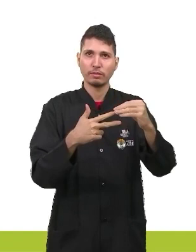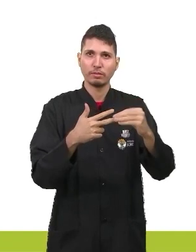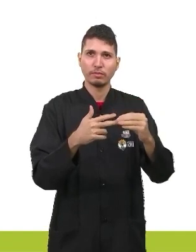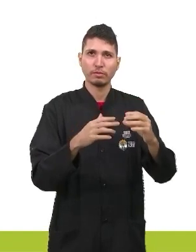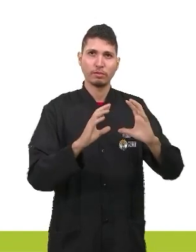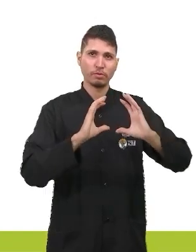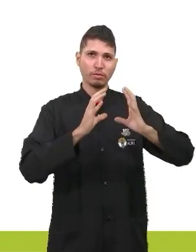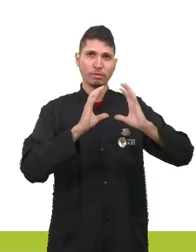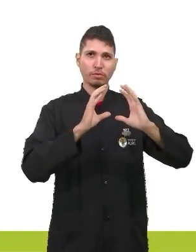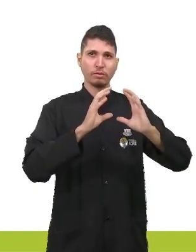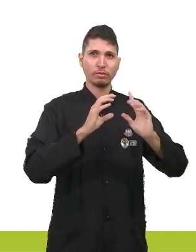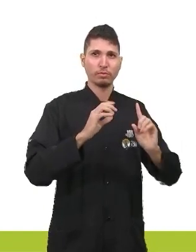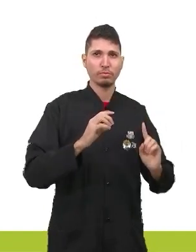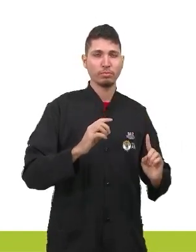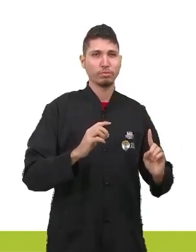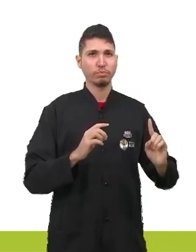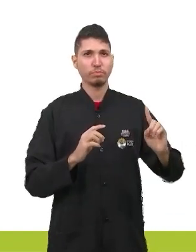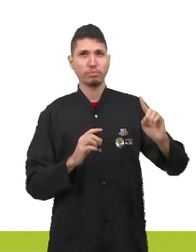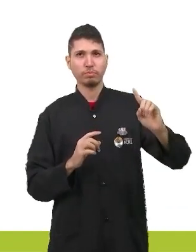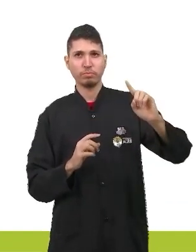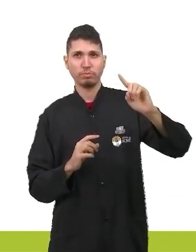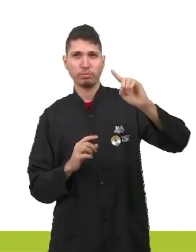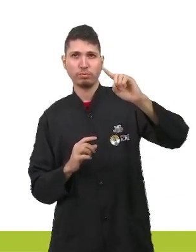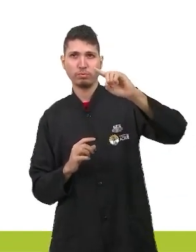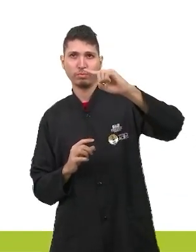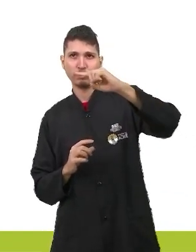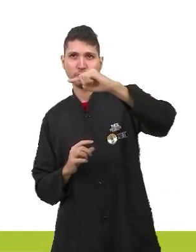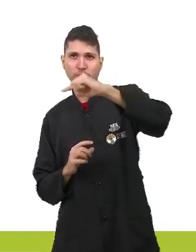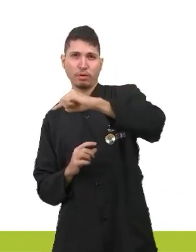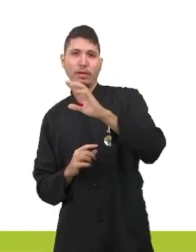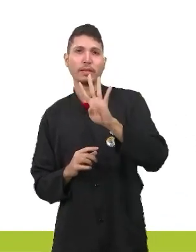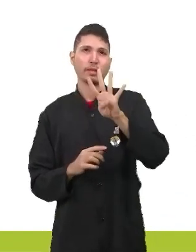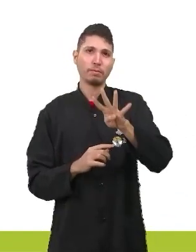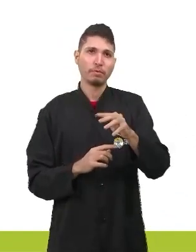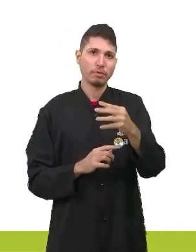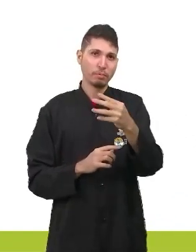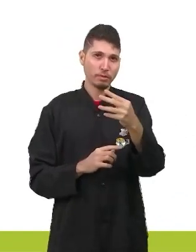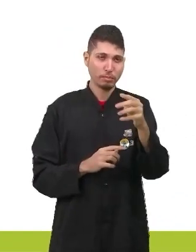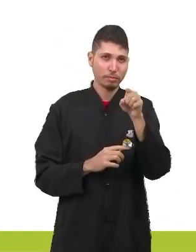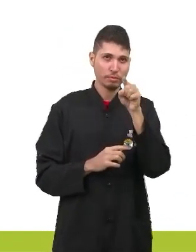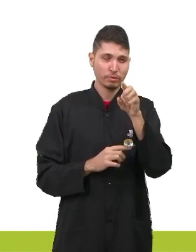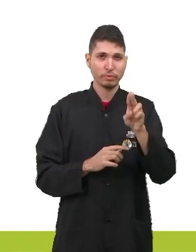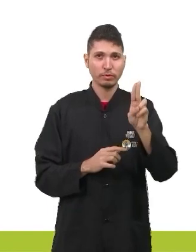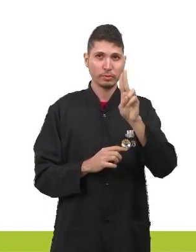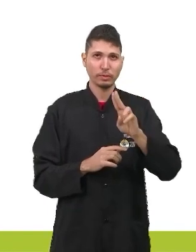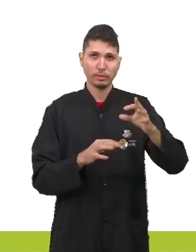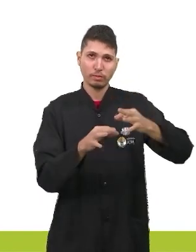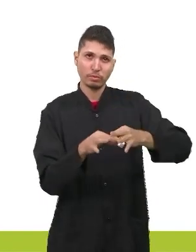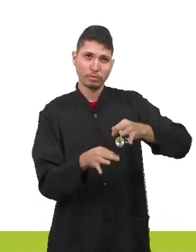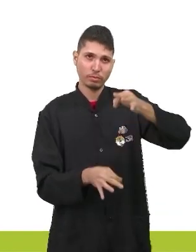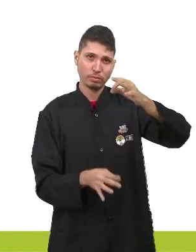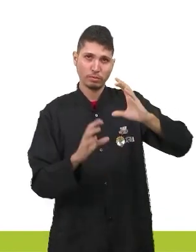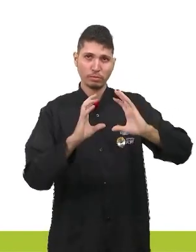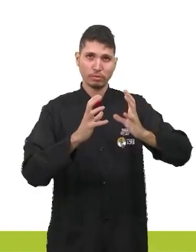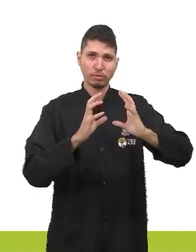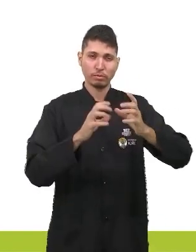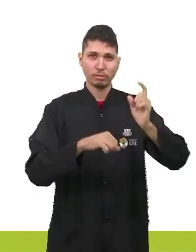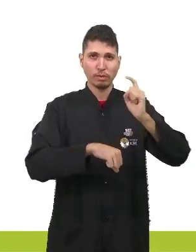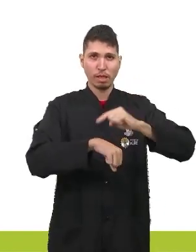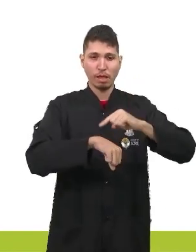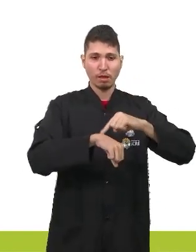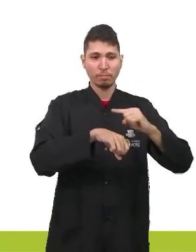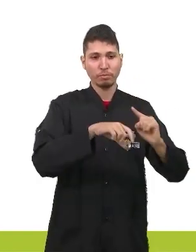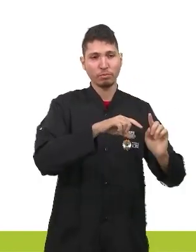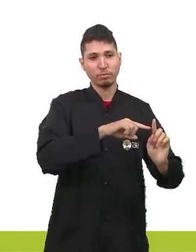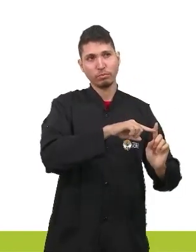tempo, né? Aí nós temos uma pequena tabelinha para você definir essa relação. A altura da bola, tempo de percurso. E o